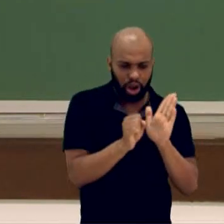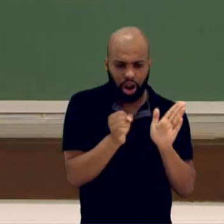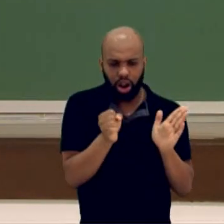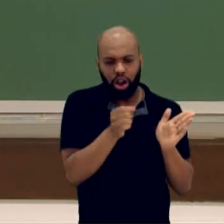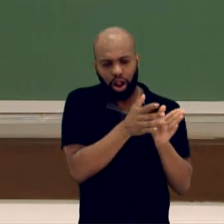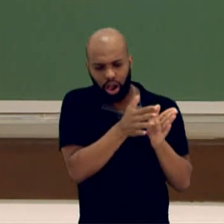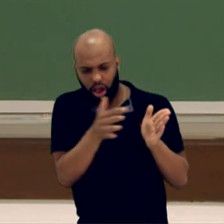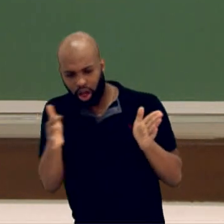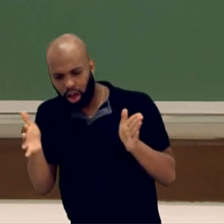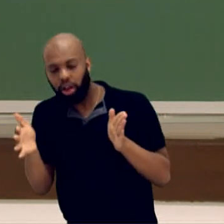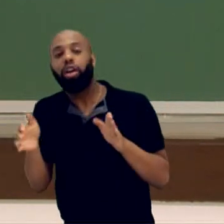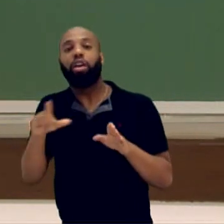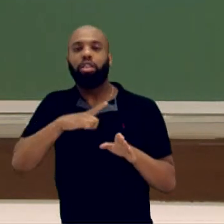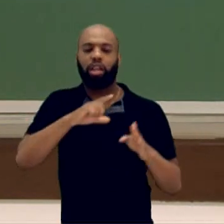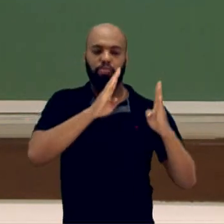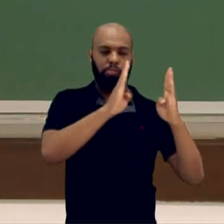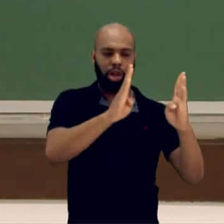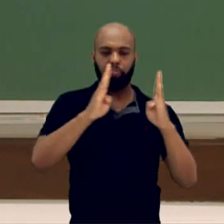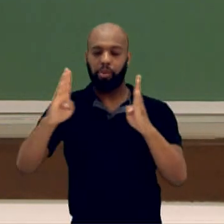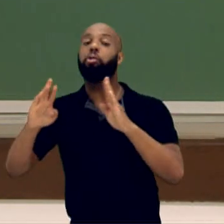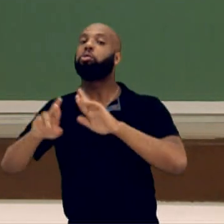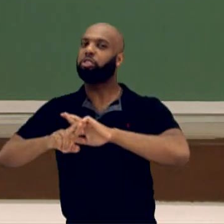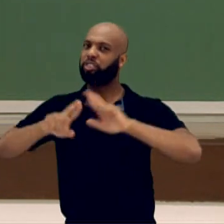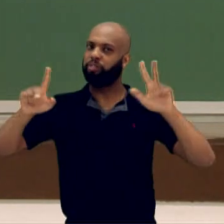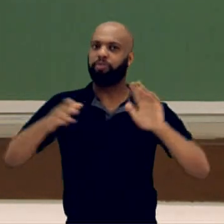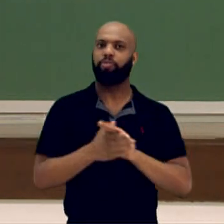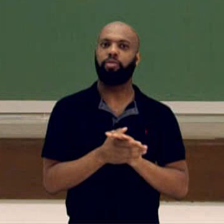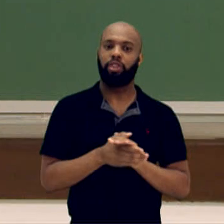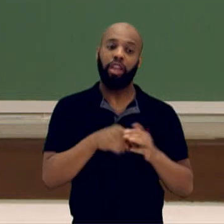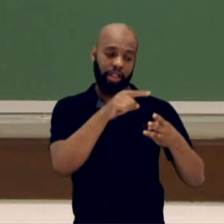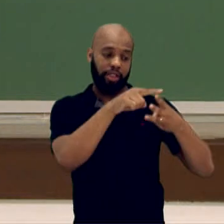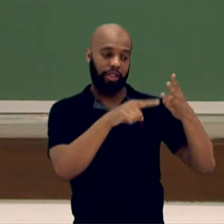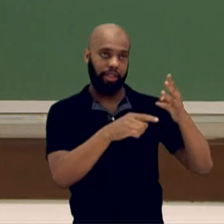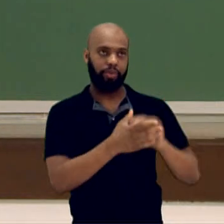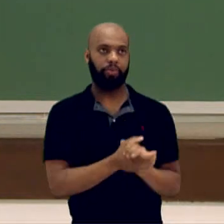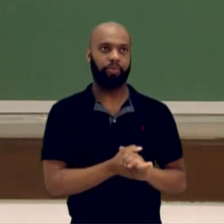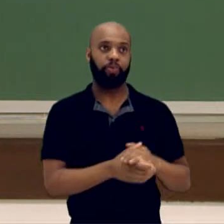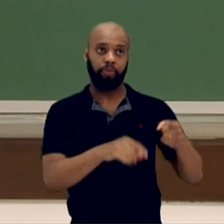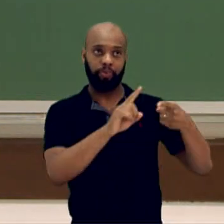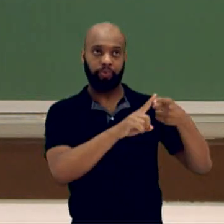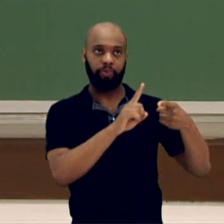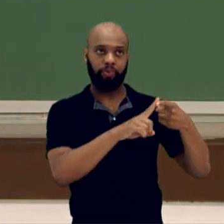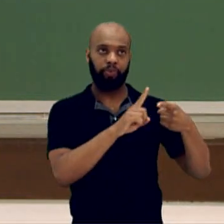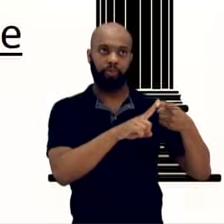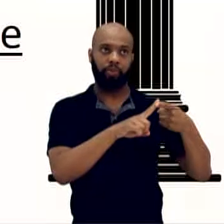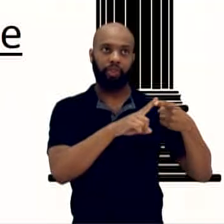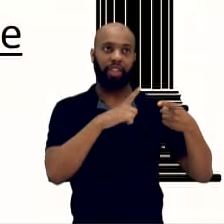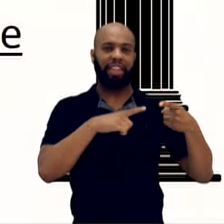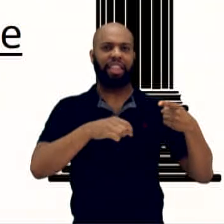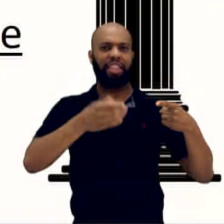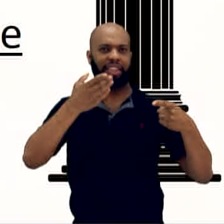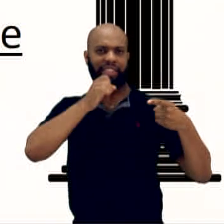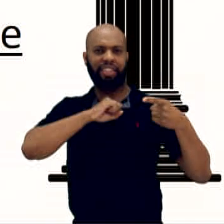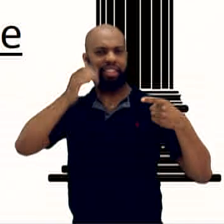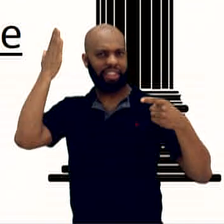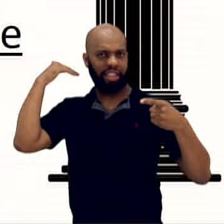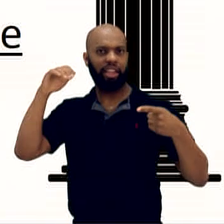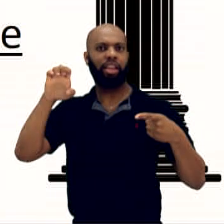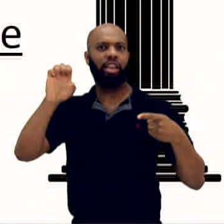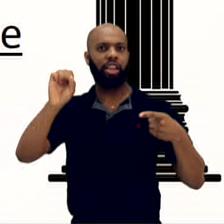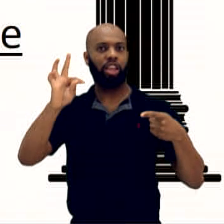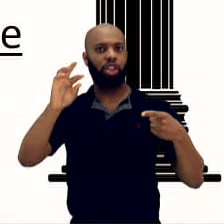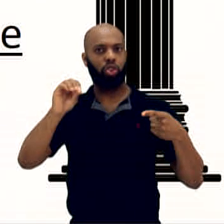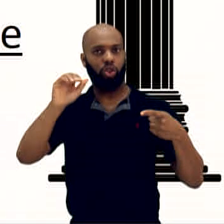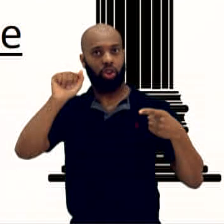tem várias fases diferentes, tá? Basicamente, 3 fases aí. Primeira, a chamada antiga estoa, quando